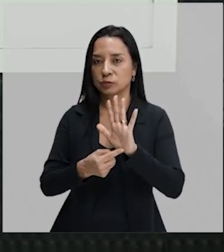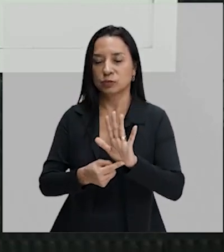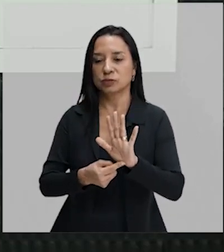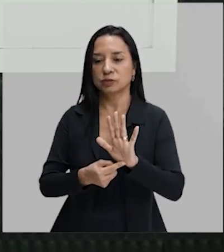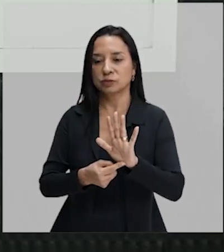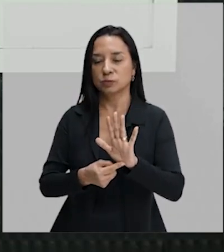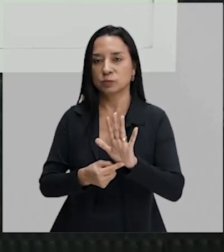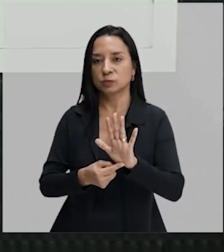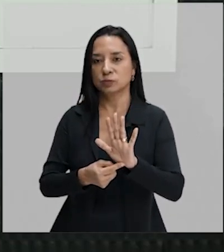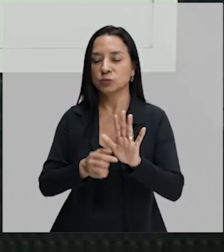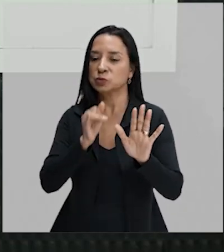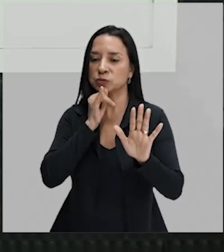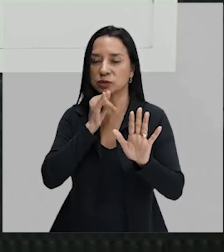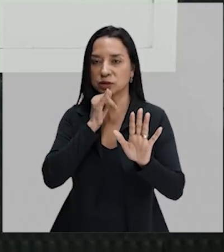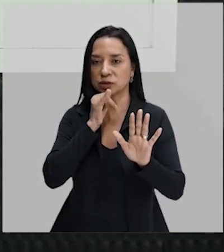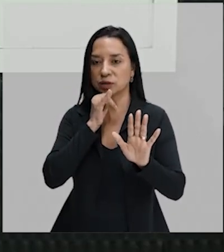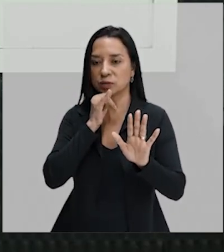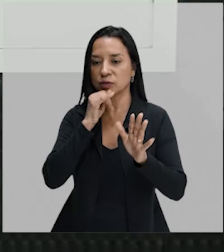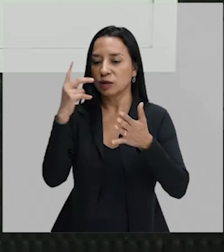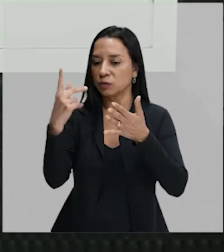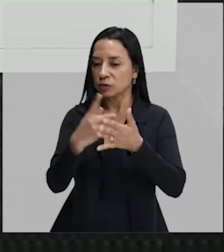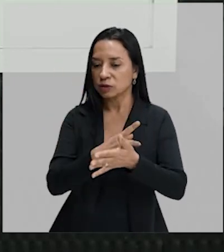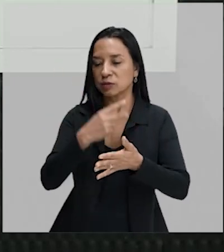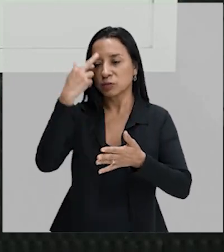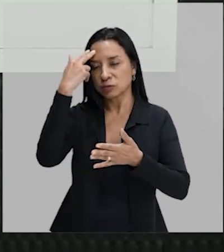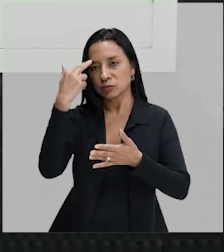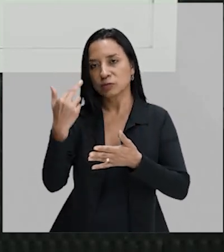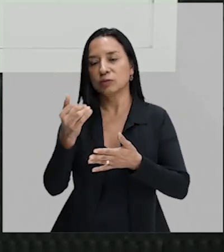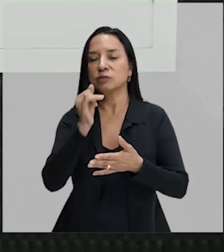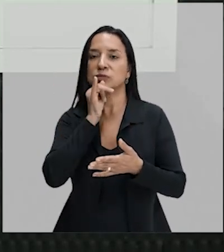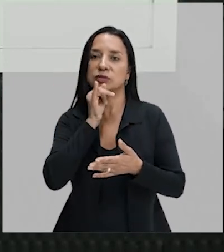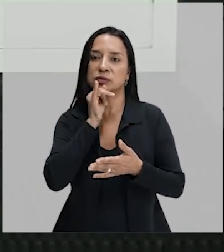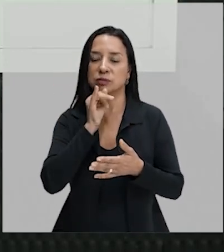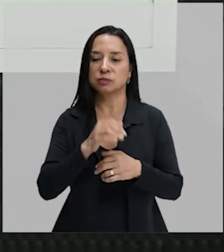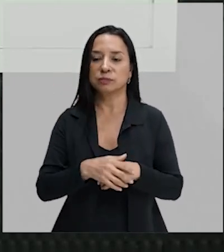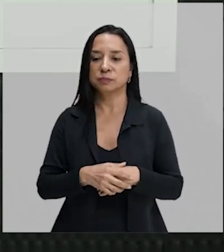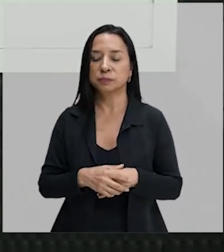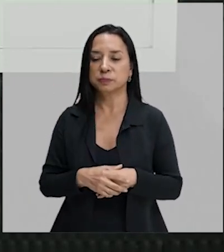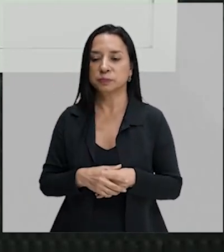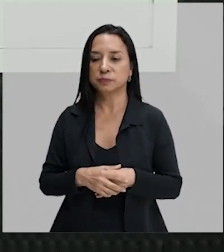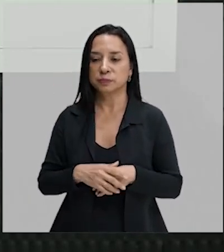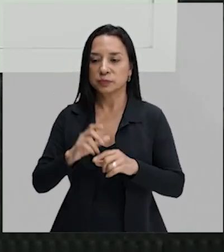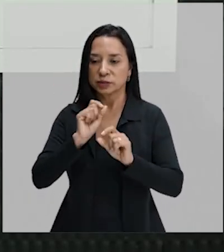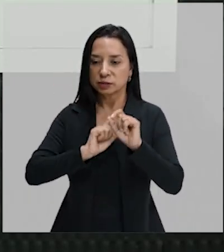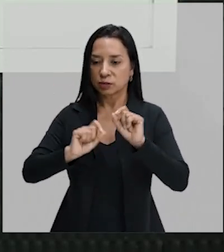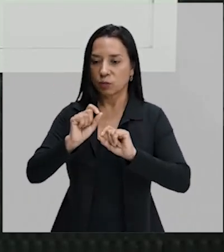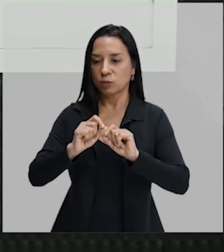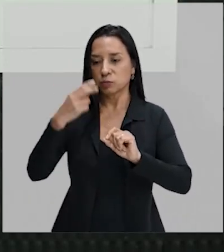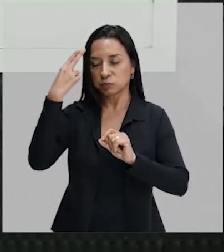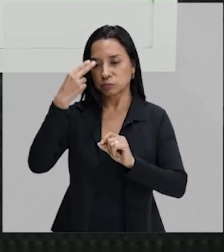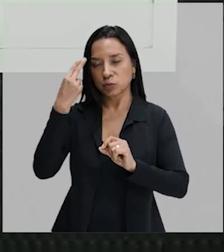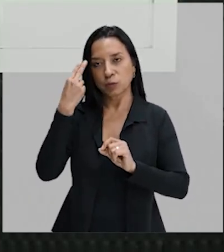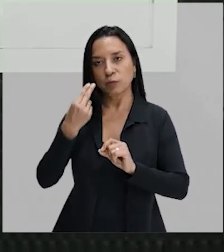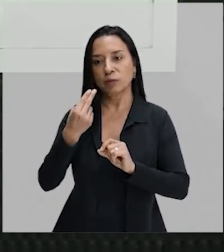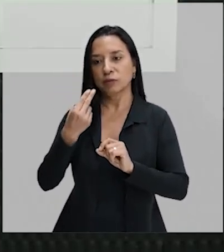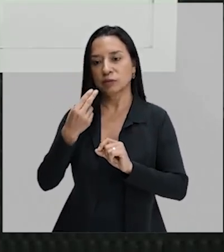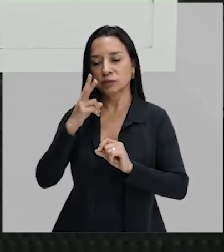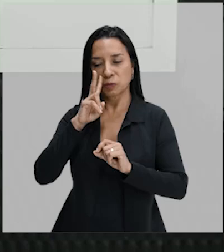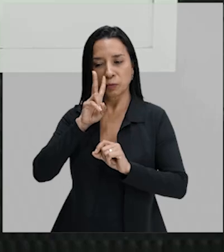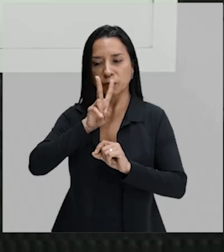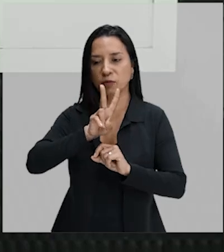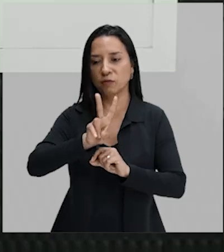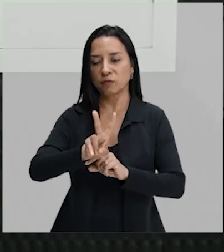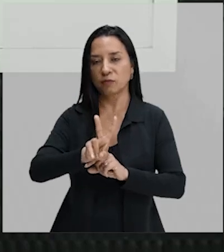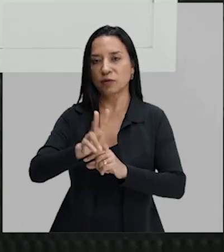eles, certo? Fenômenos históricos, por exemplo, certo? Que são muito comuns, né? Você analisar